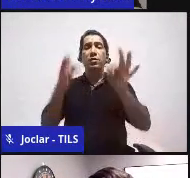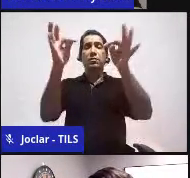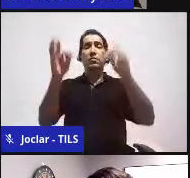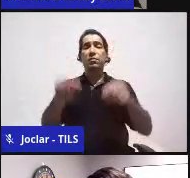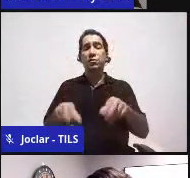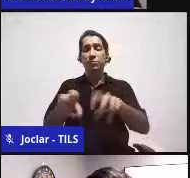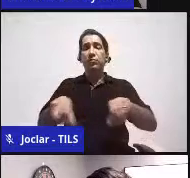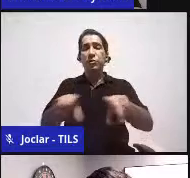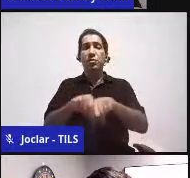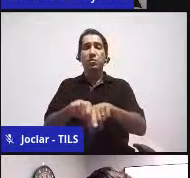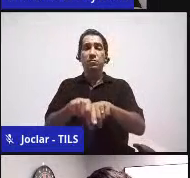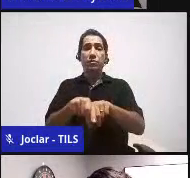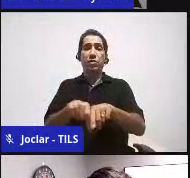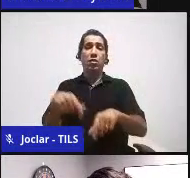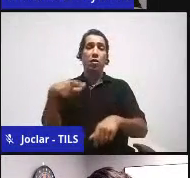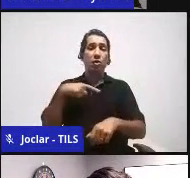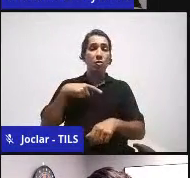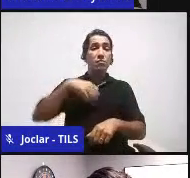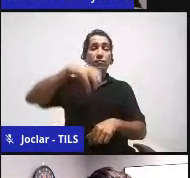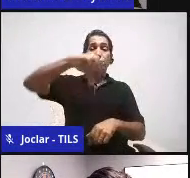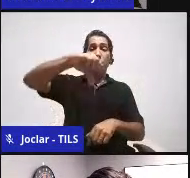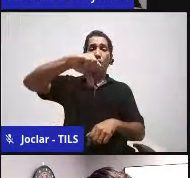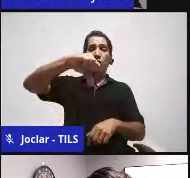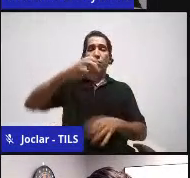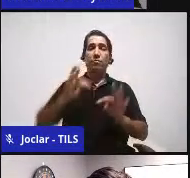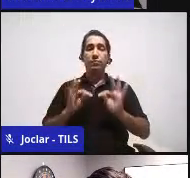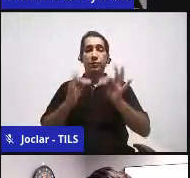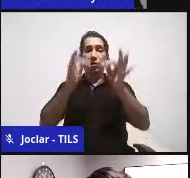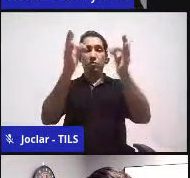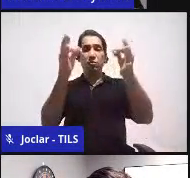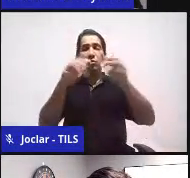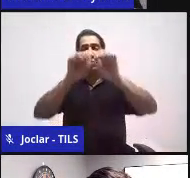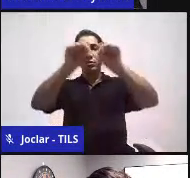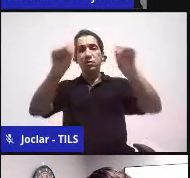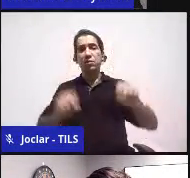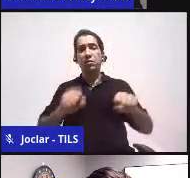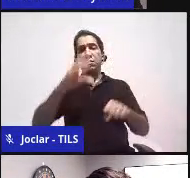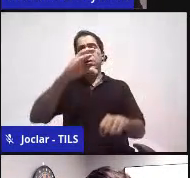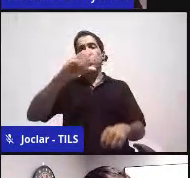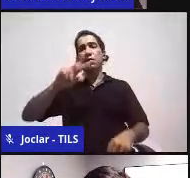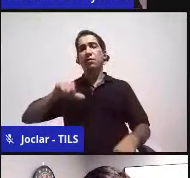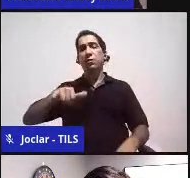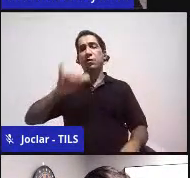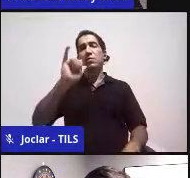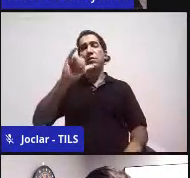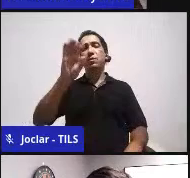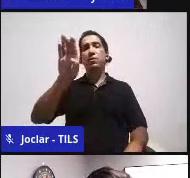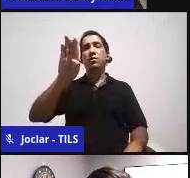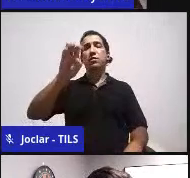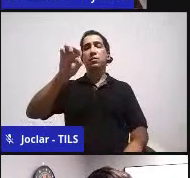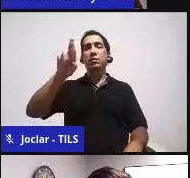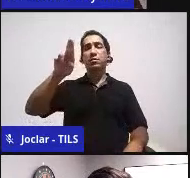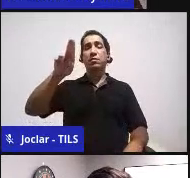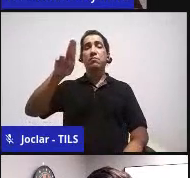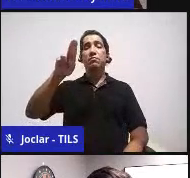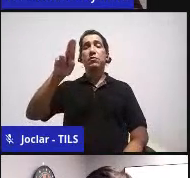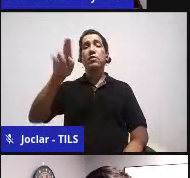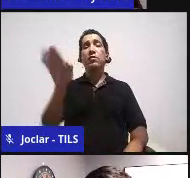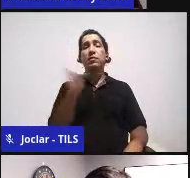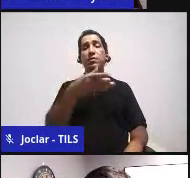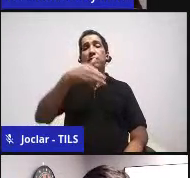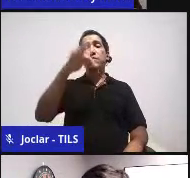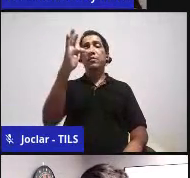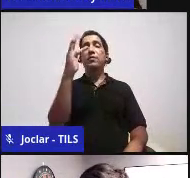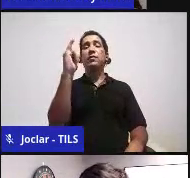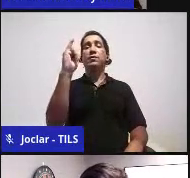base para eu, digamos assim, o chamado sistema cyberfísico, né? O cyberfísico quer dizer o seguinte,